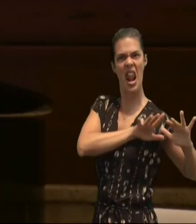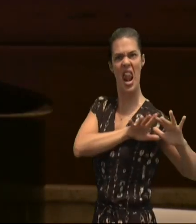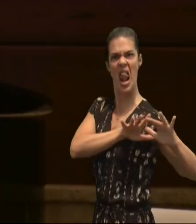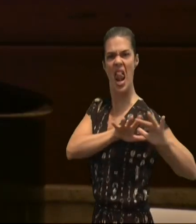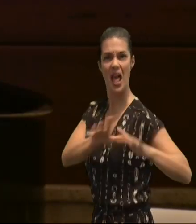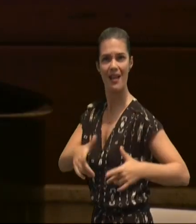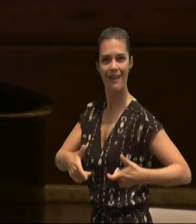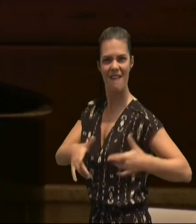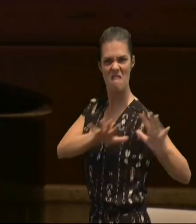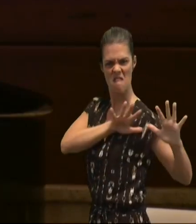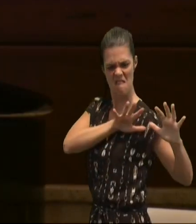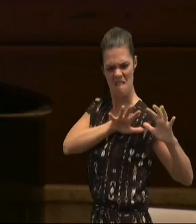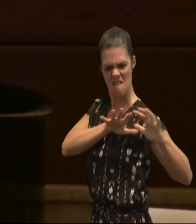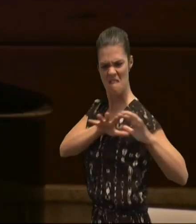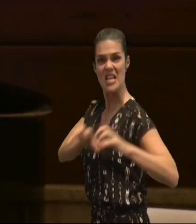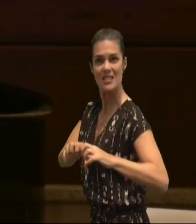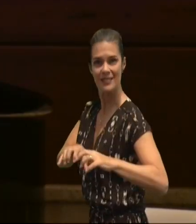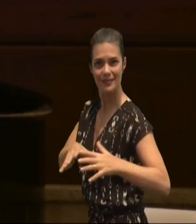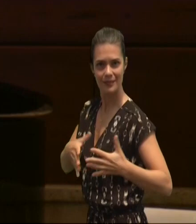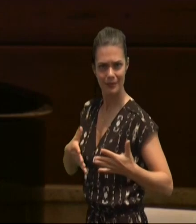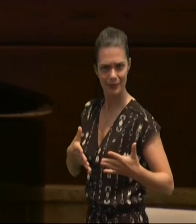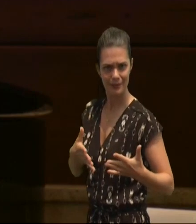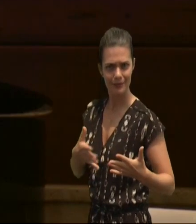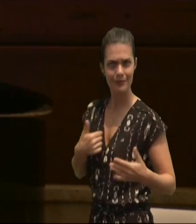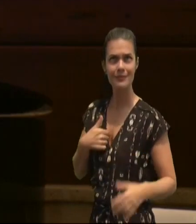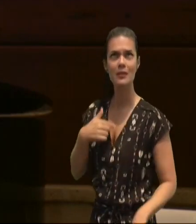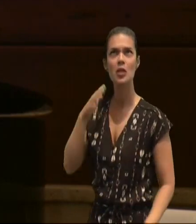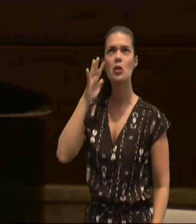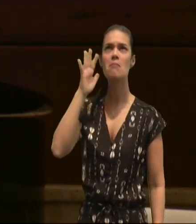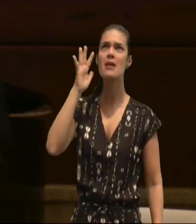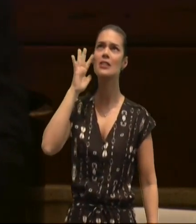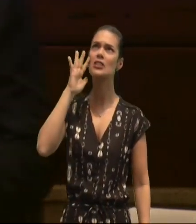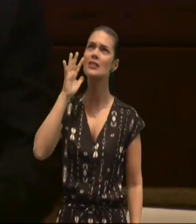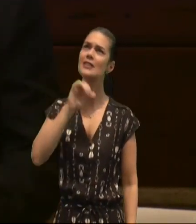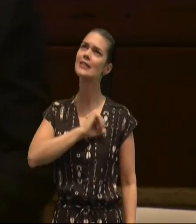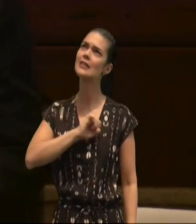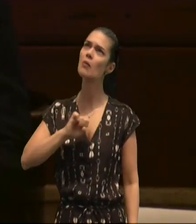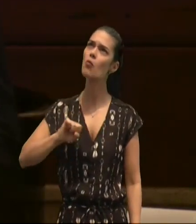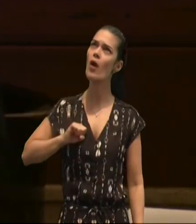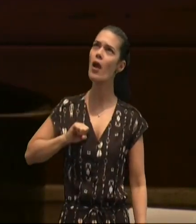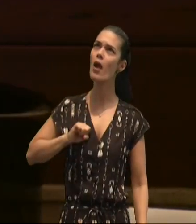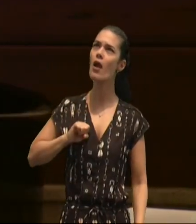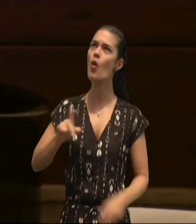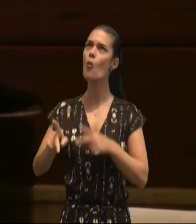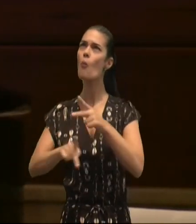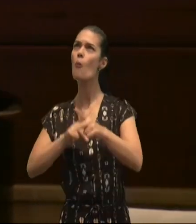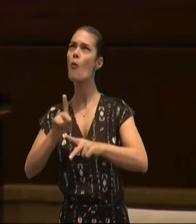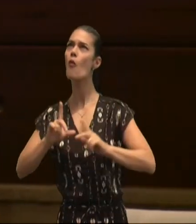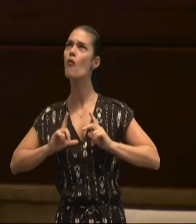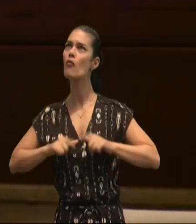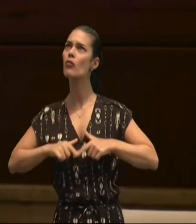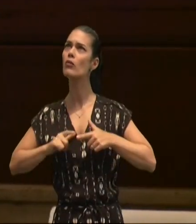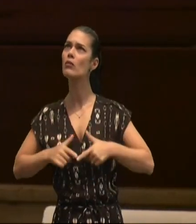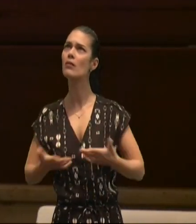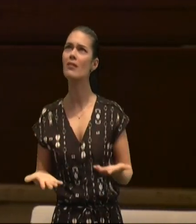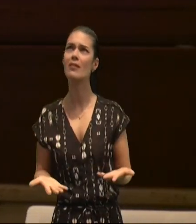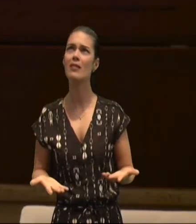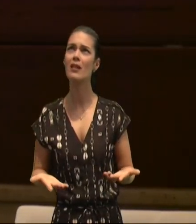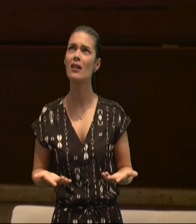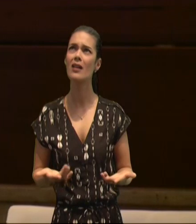Eu fico imaginando Samuel e todo o povo pensando: nós não vamos ter sossego,